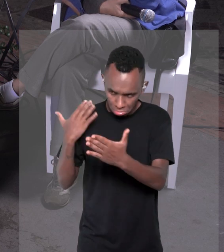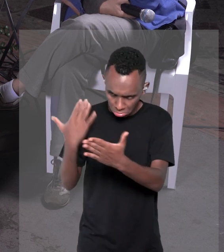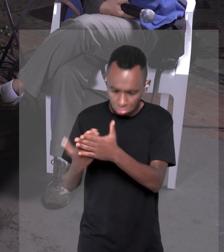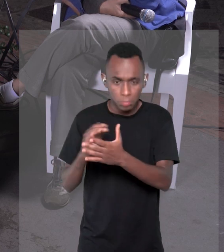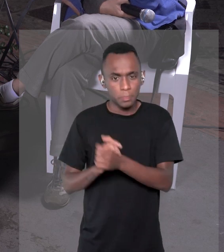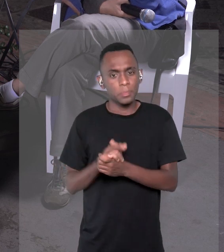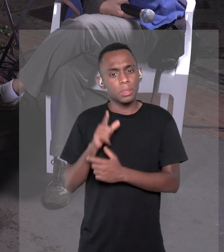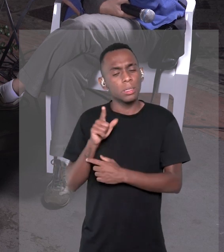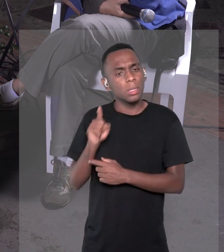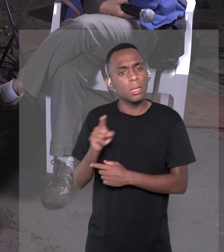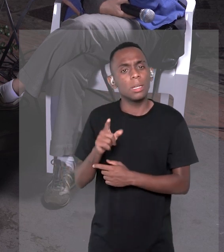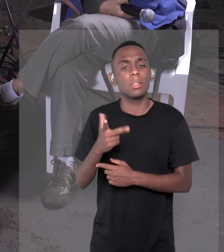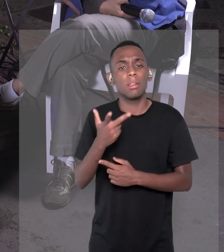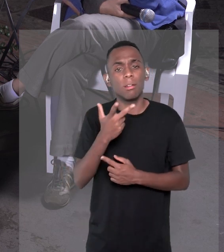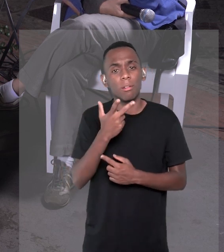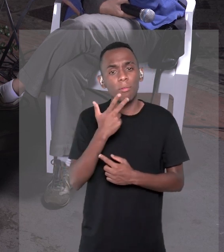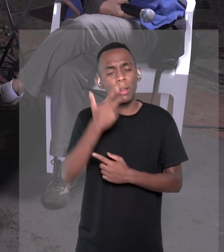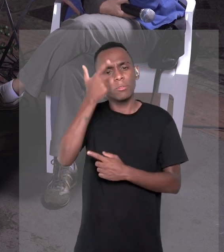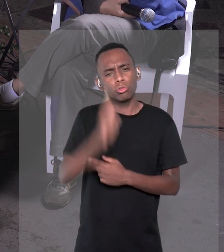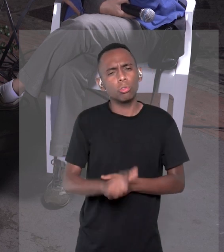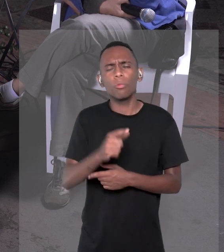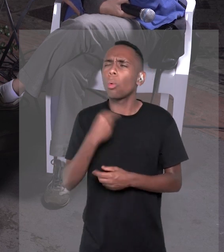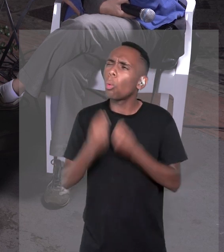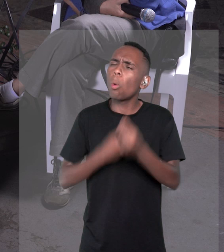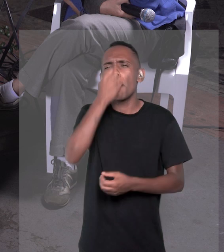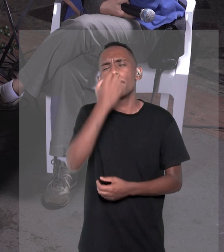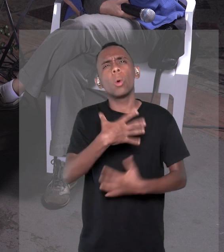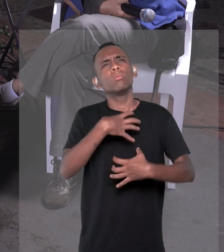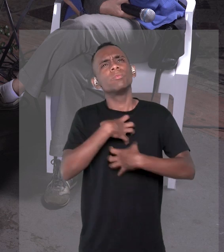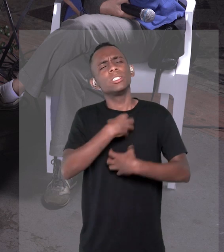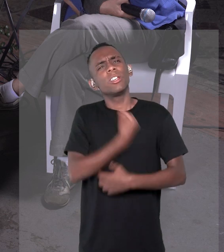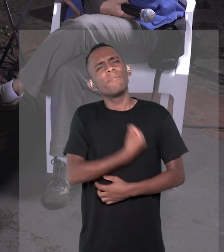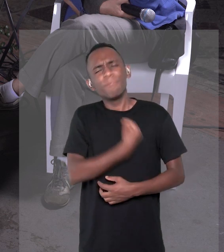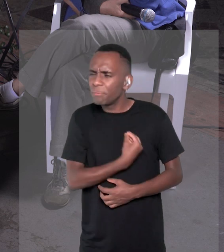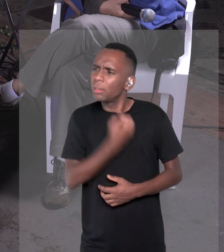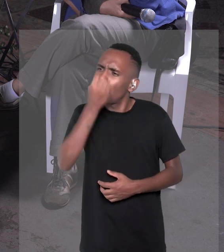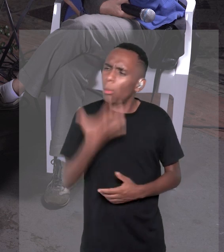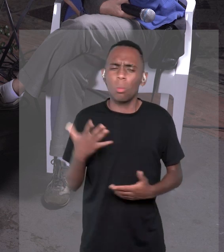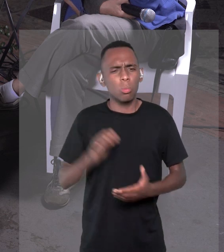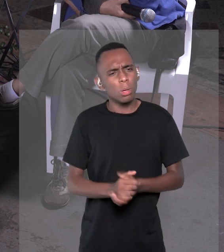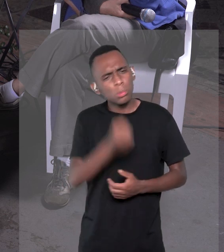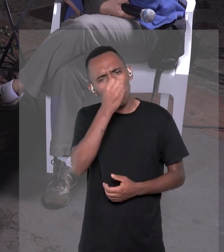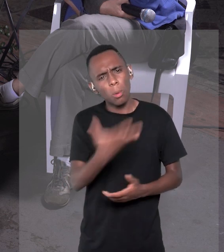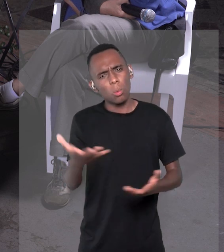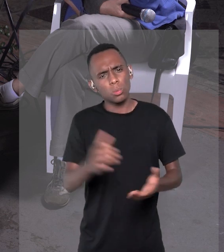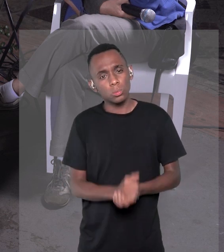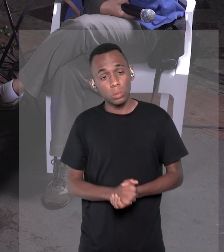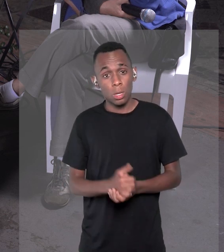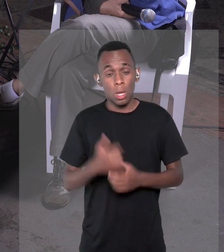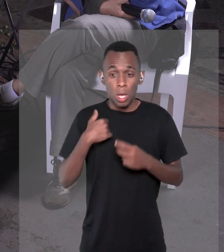você tem sim. E é por isso que você está dizendo isso. E eu vou usar mais uma expressão do